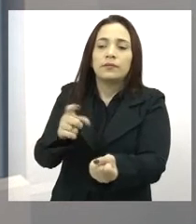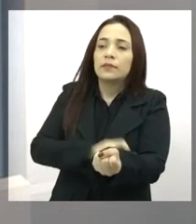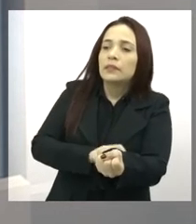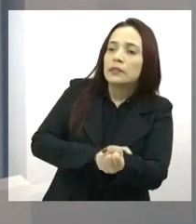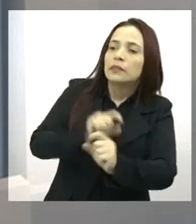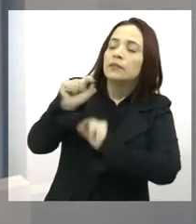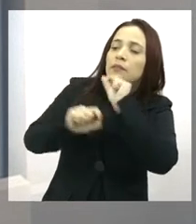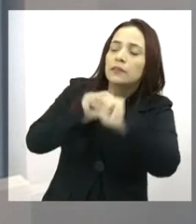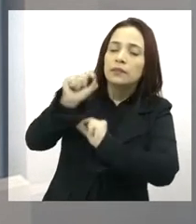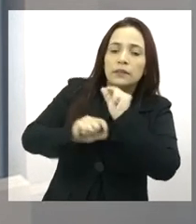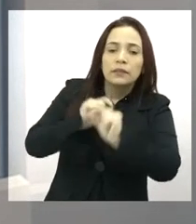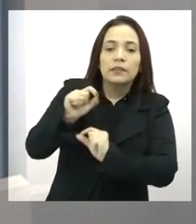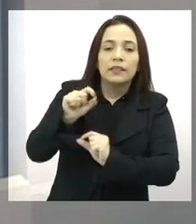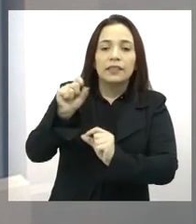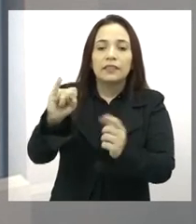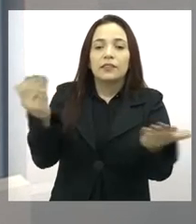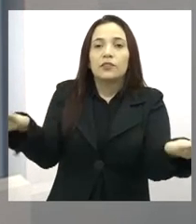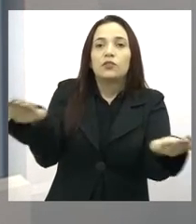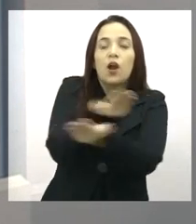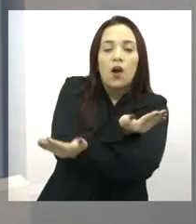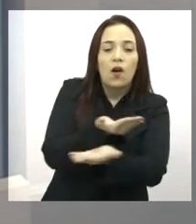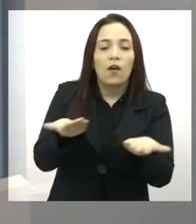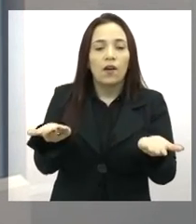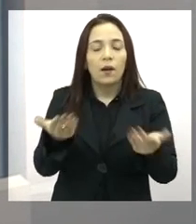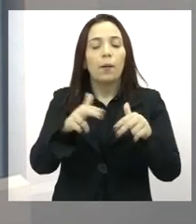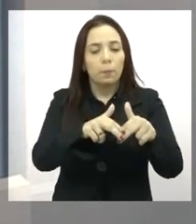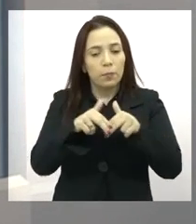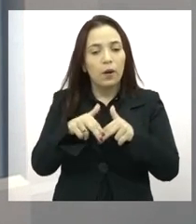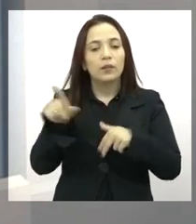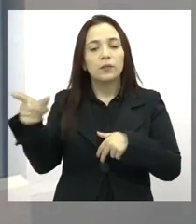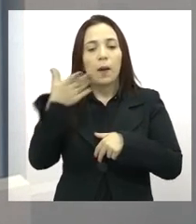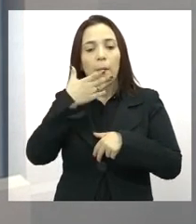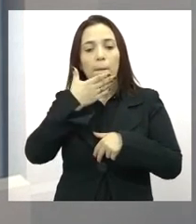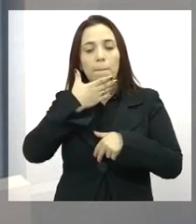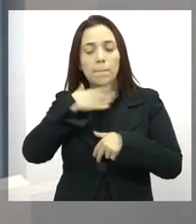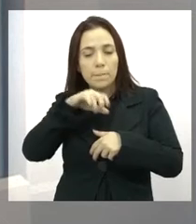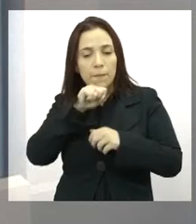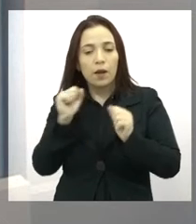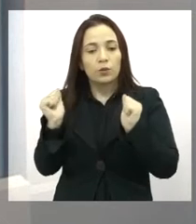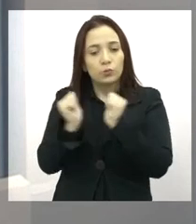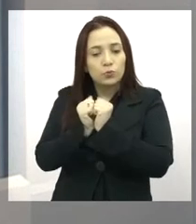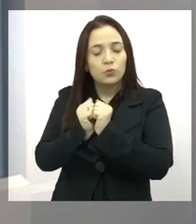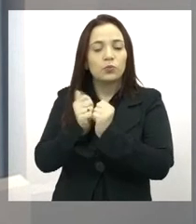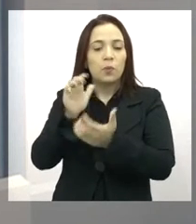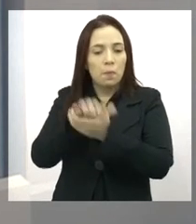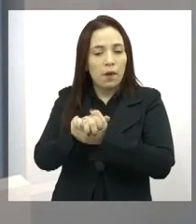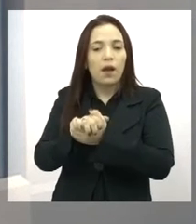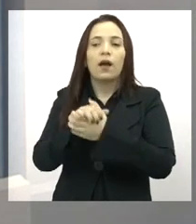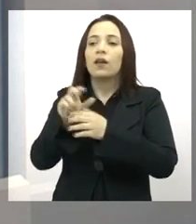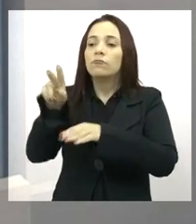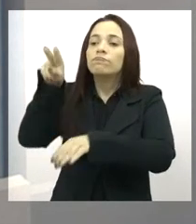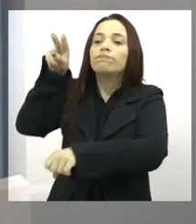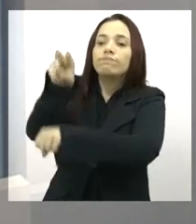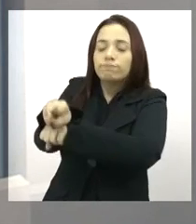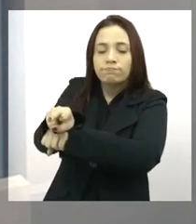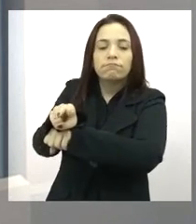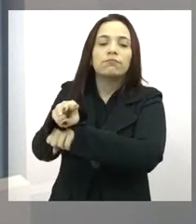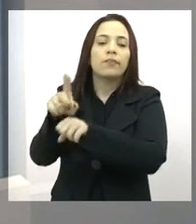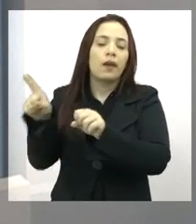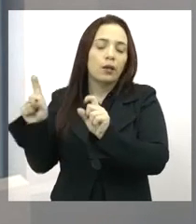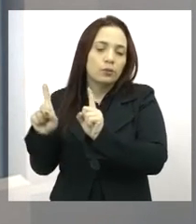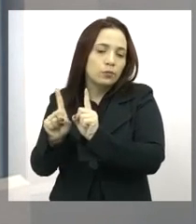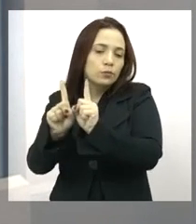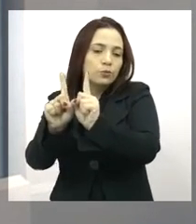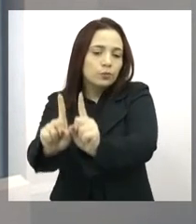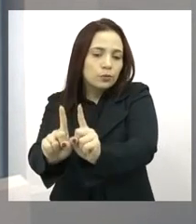fica com muito medo do bebê ser trocado, então a presença do acompanhante ali dá uma segurança maior, porque ele vai seguir o profissional